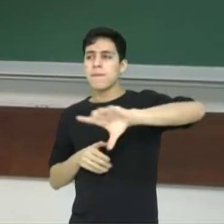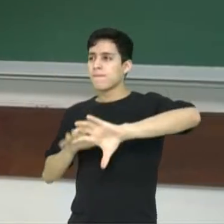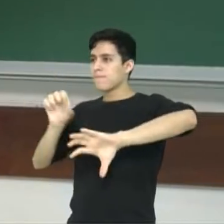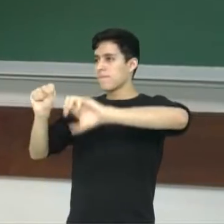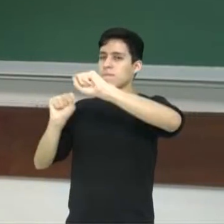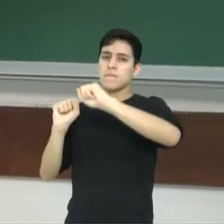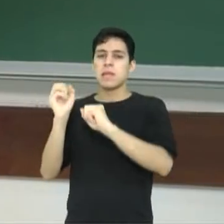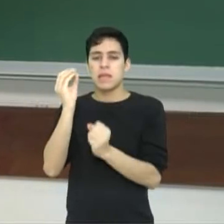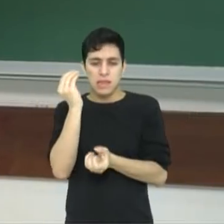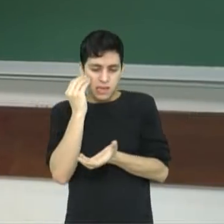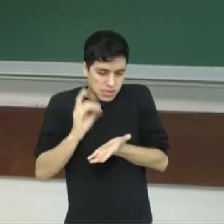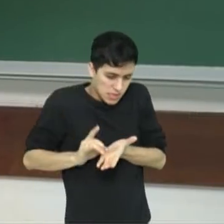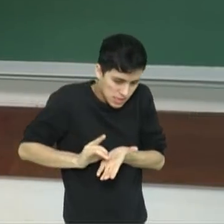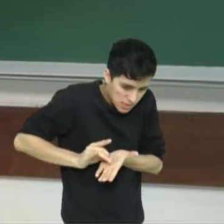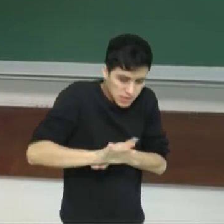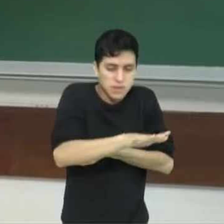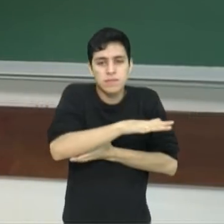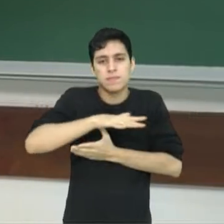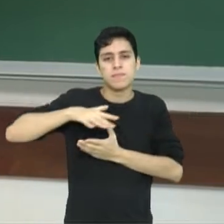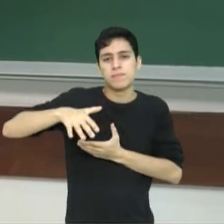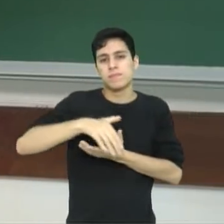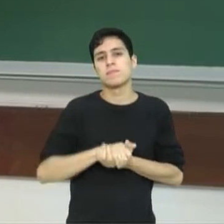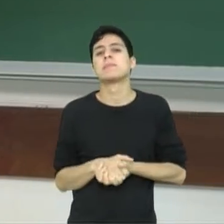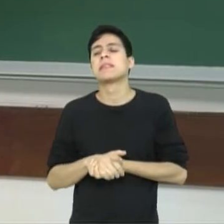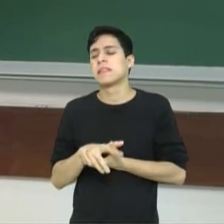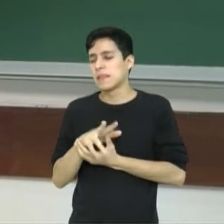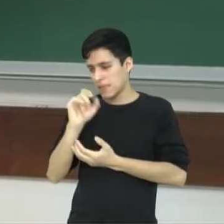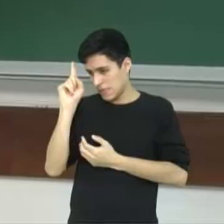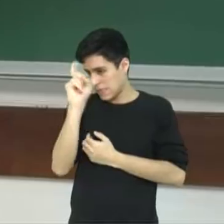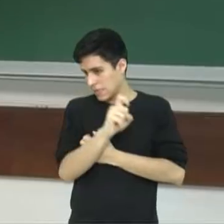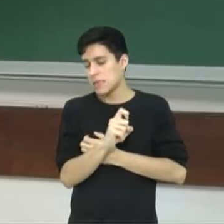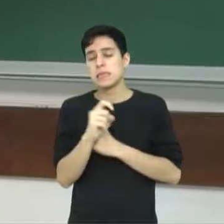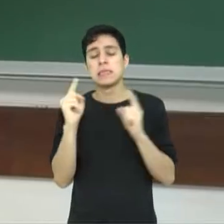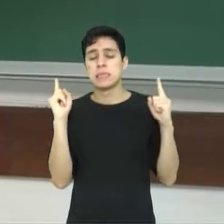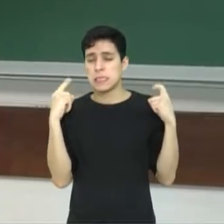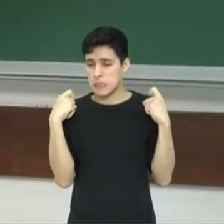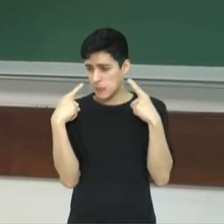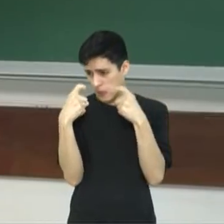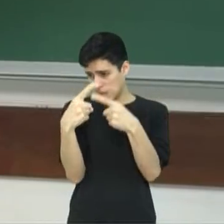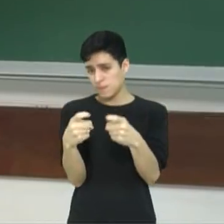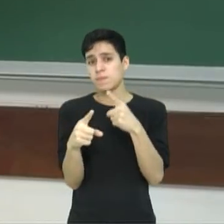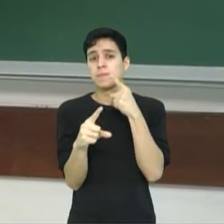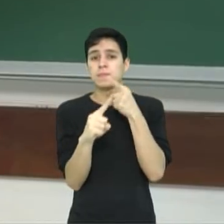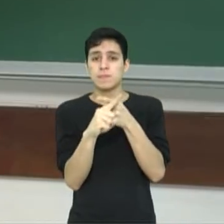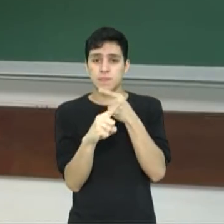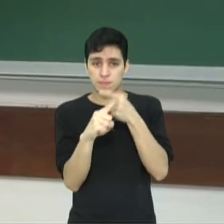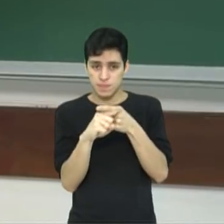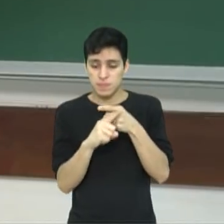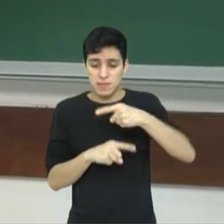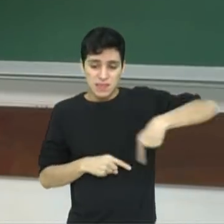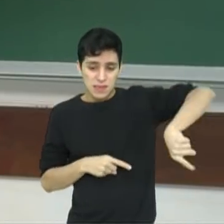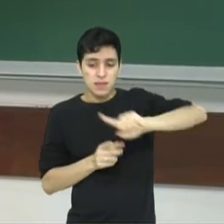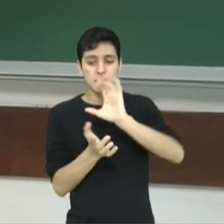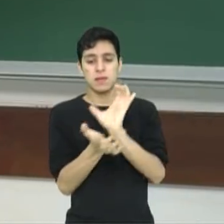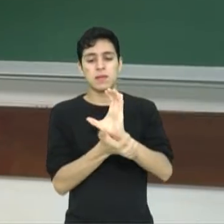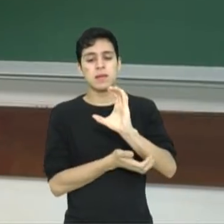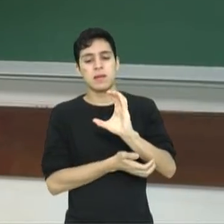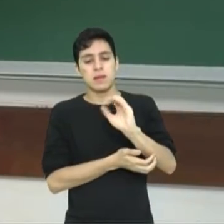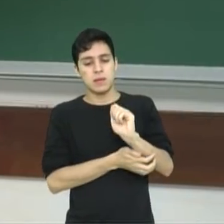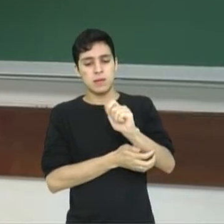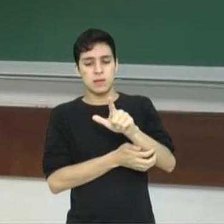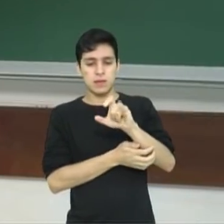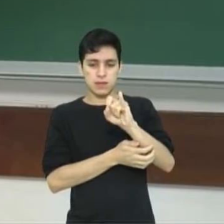Batalha de Poitiers, 732. 100 anos depois, os califas conseguiram expandir, né, a